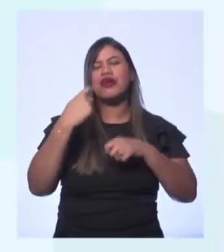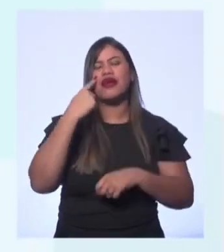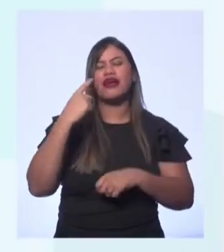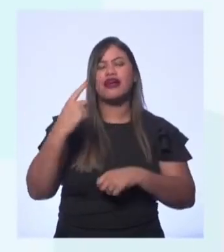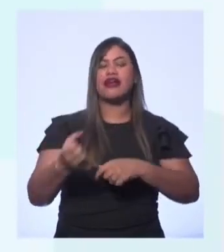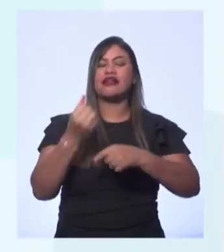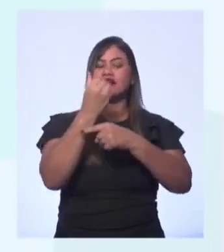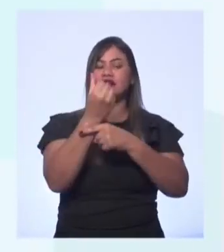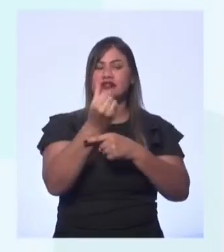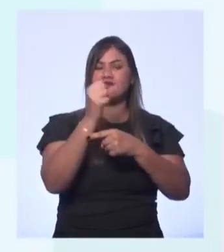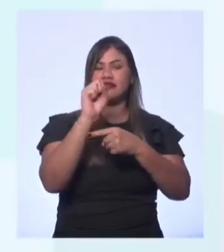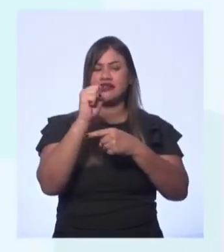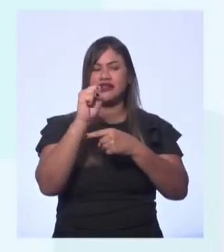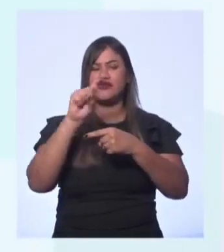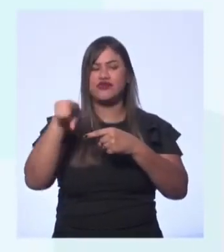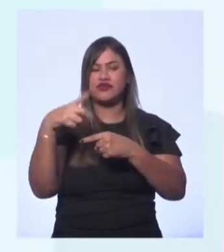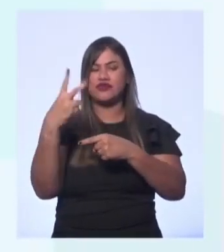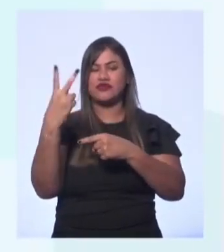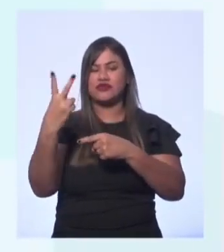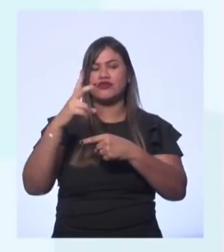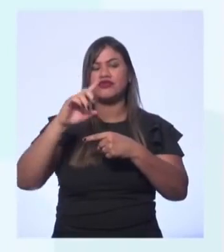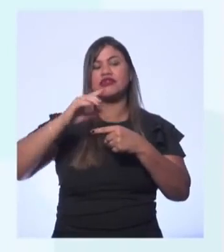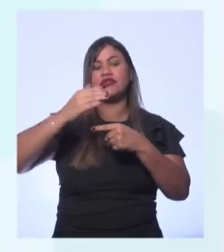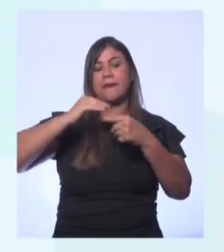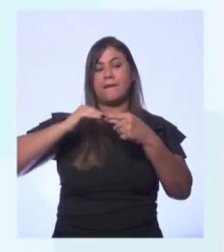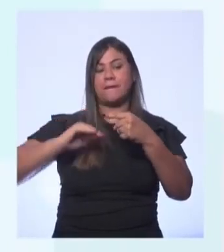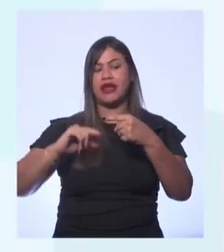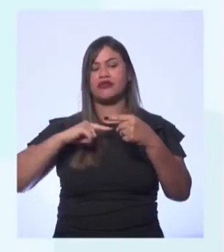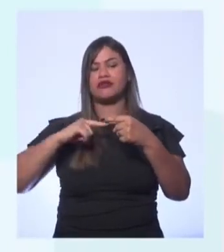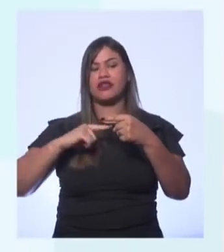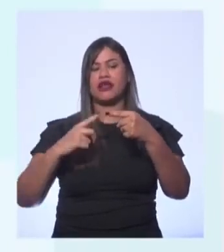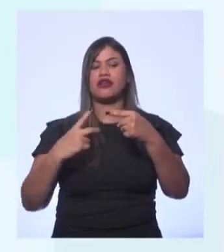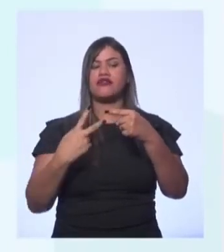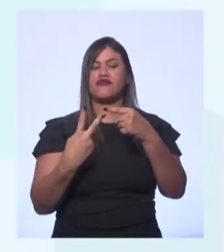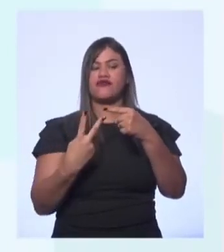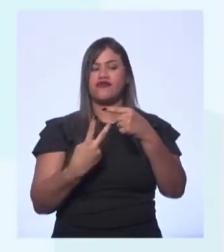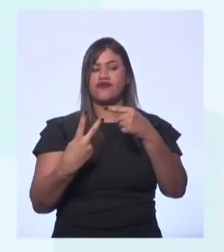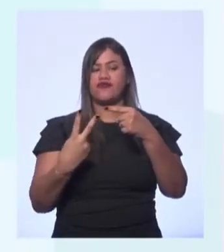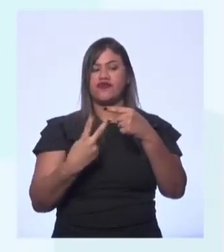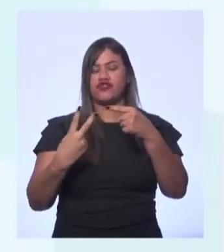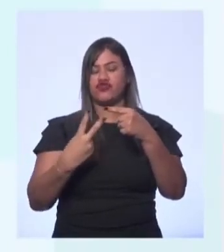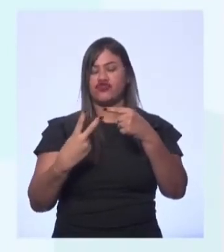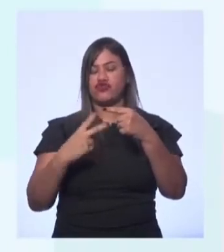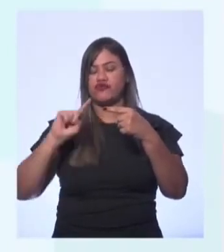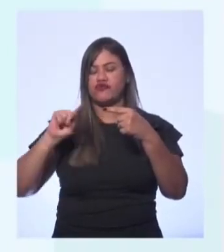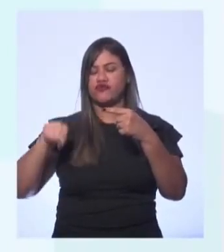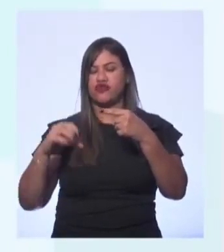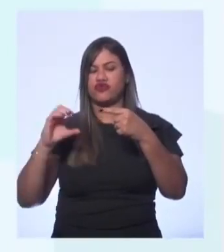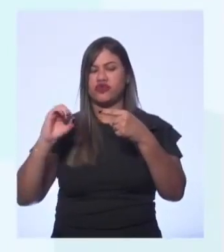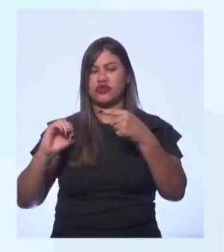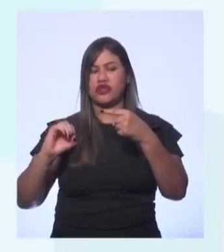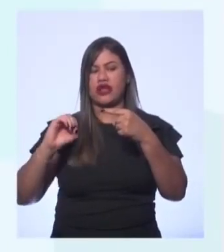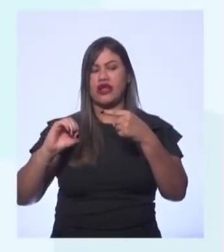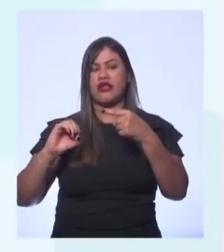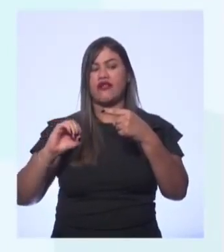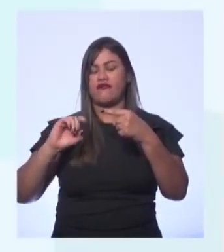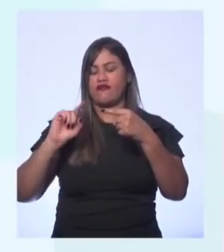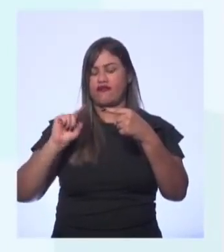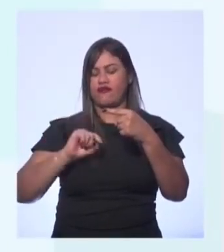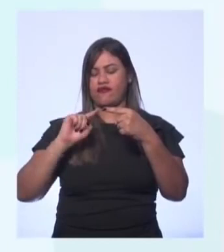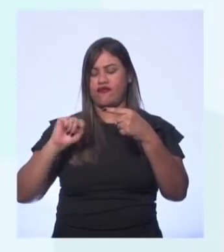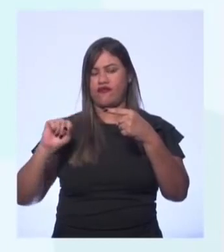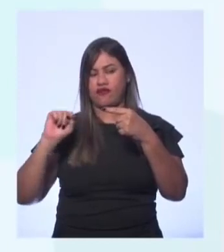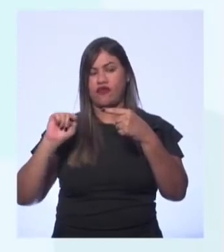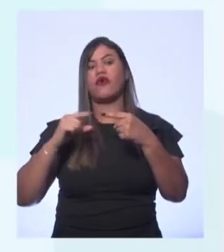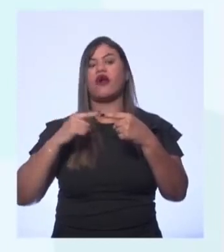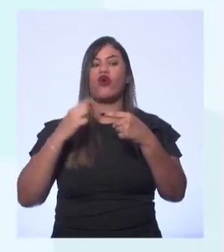cima, 68,2. Embaixo, como tem uma casa em cima, vou pôr vírgula 0. Corto a vírgula. Então, eu fico com